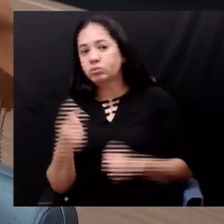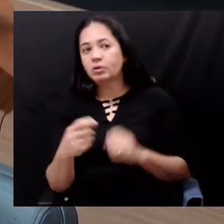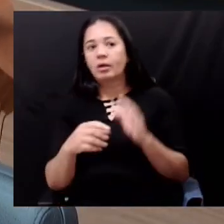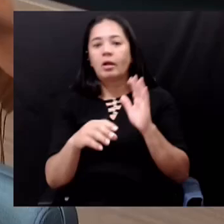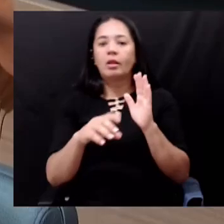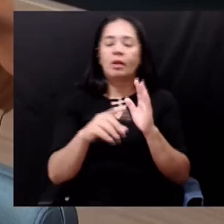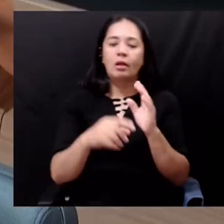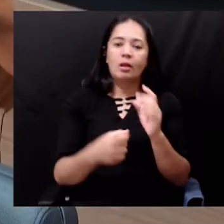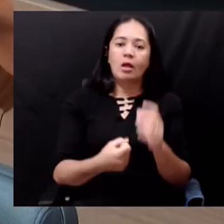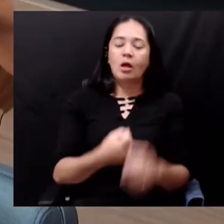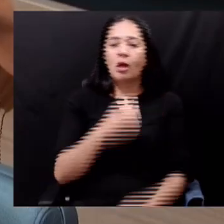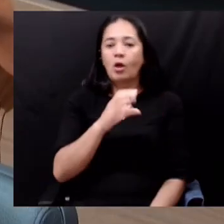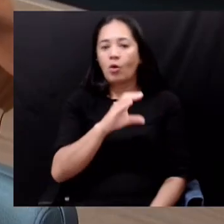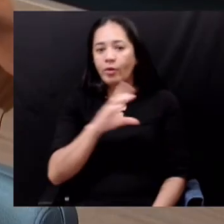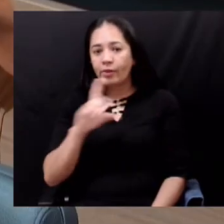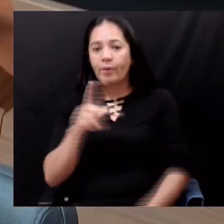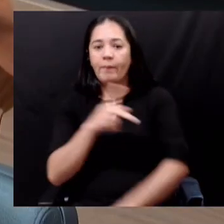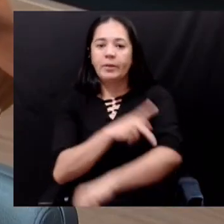tal.